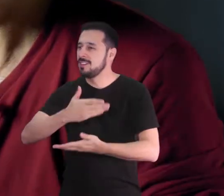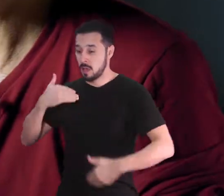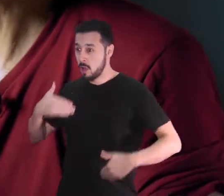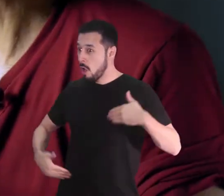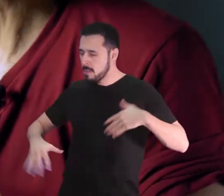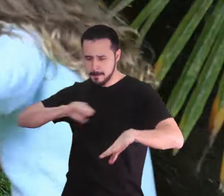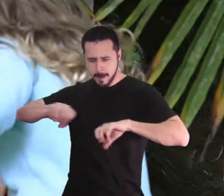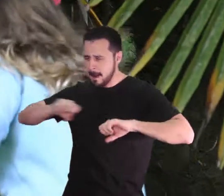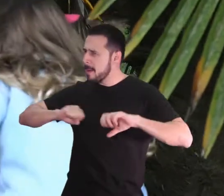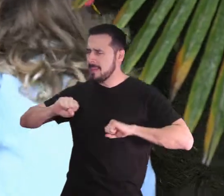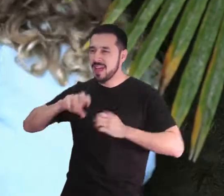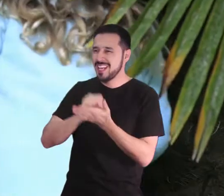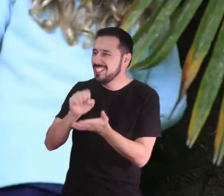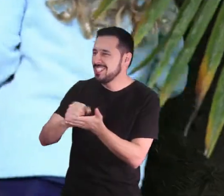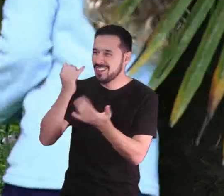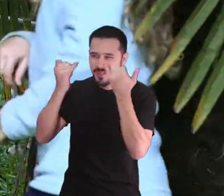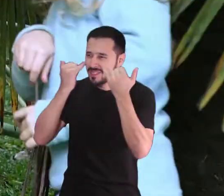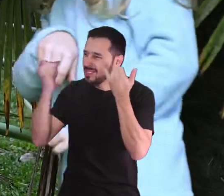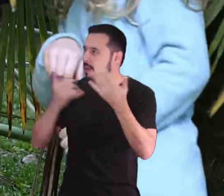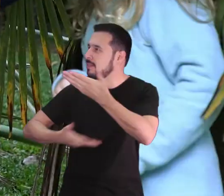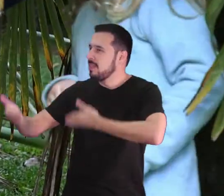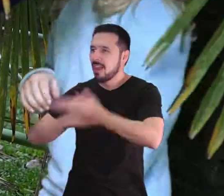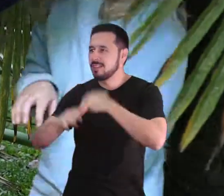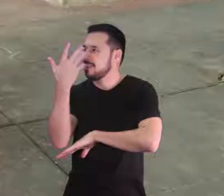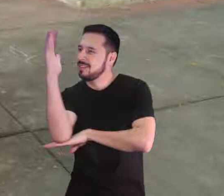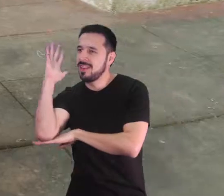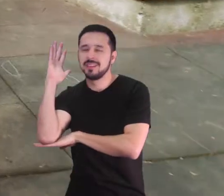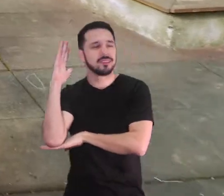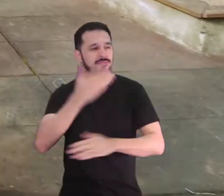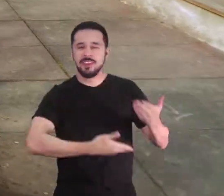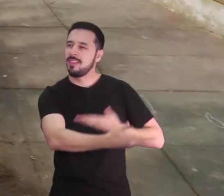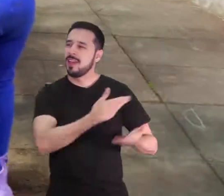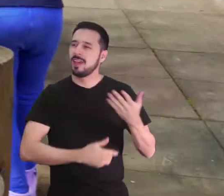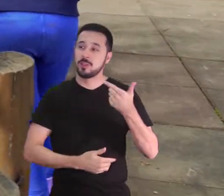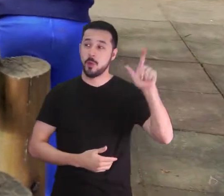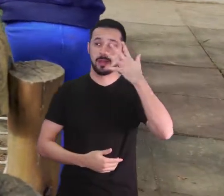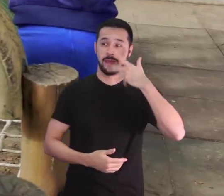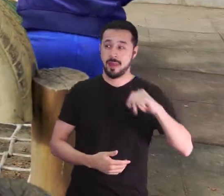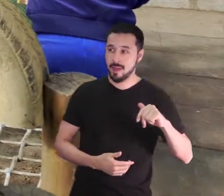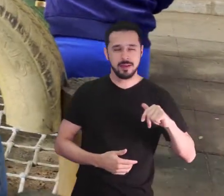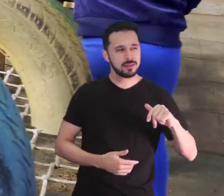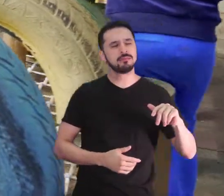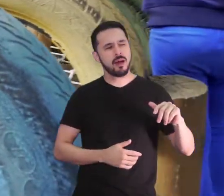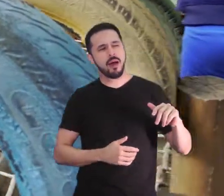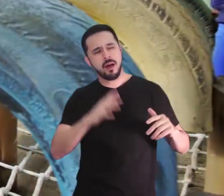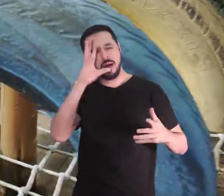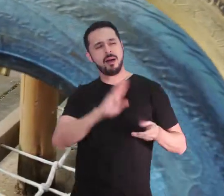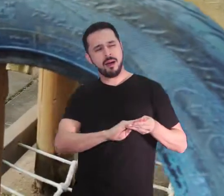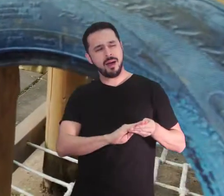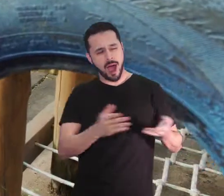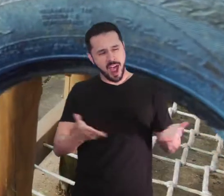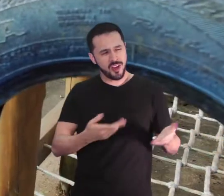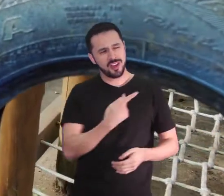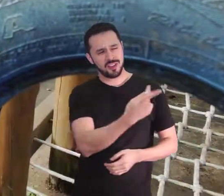o corpo registra e interage com a natureza e a partir da assimilação dela com a outra criança e com o que está à